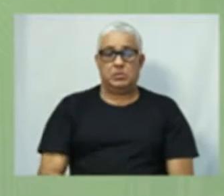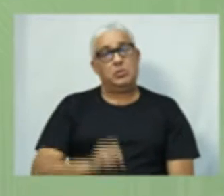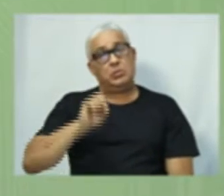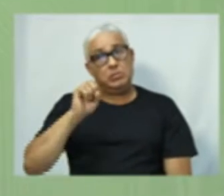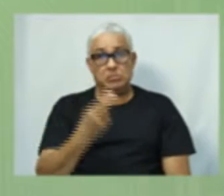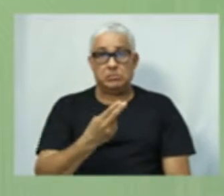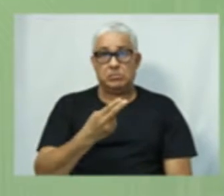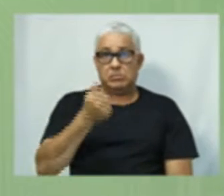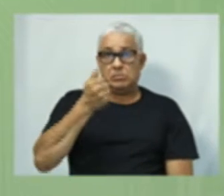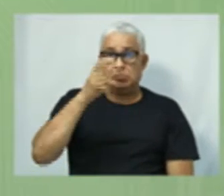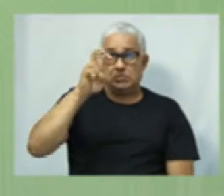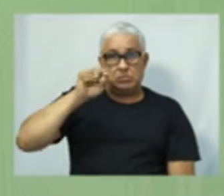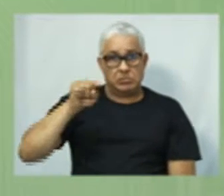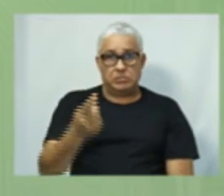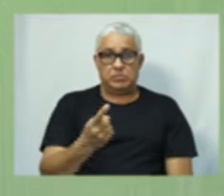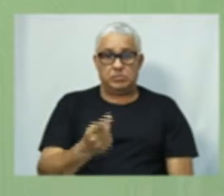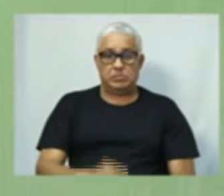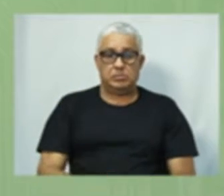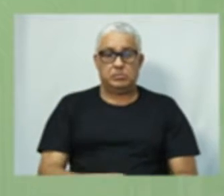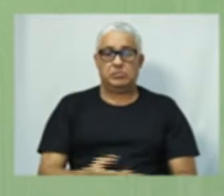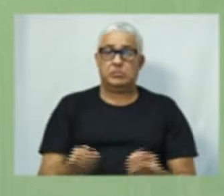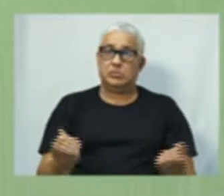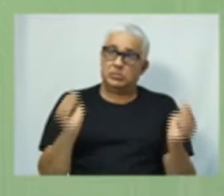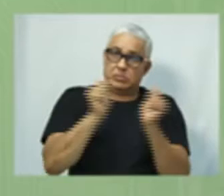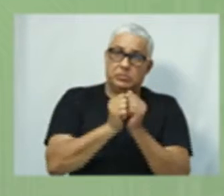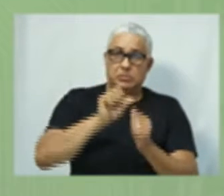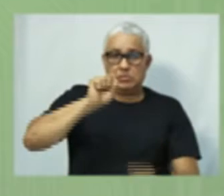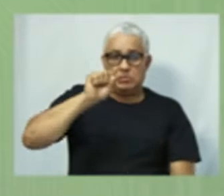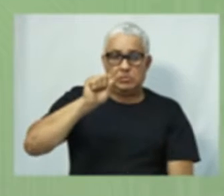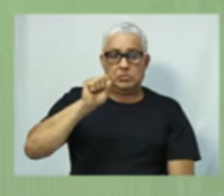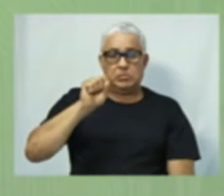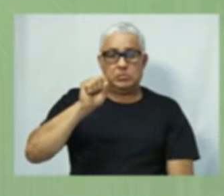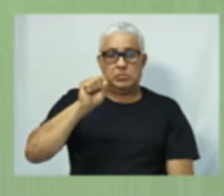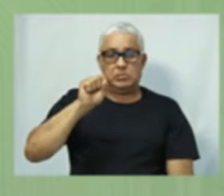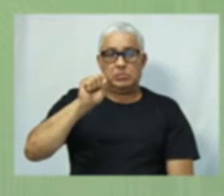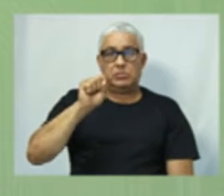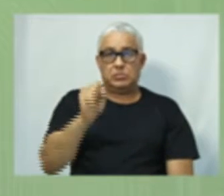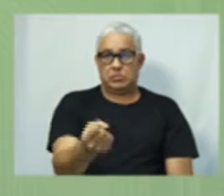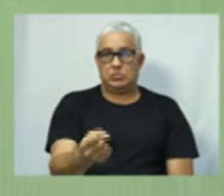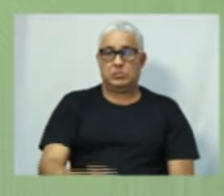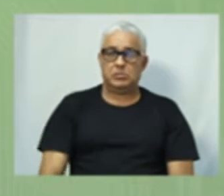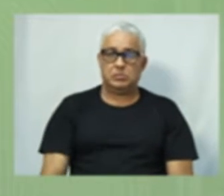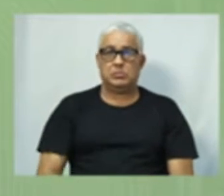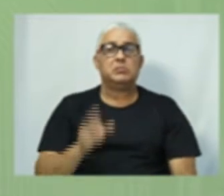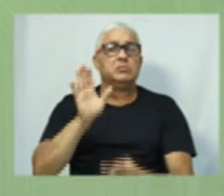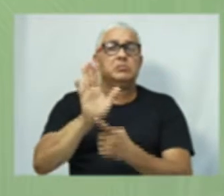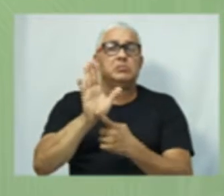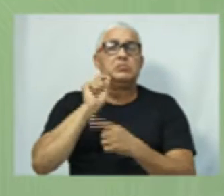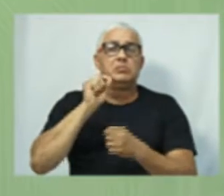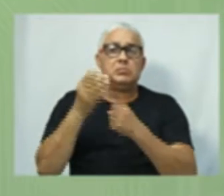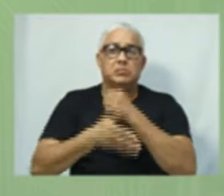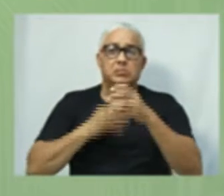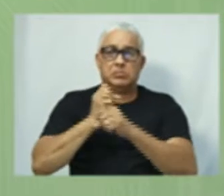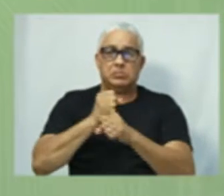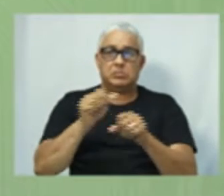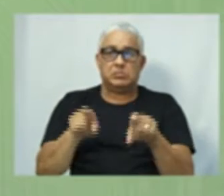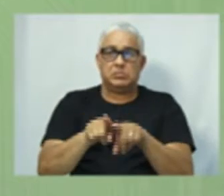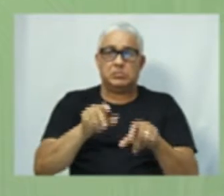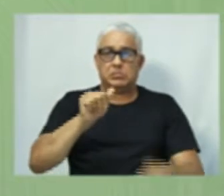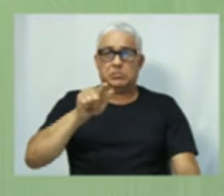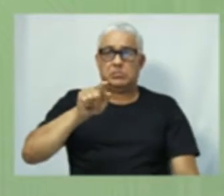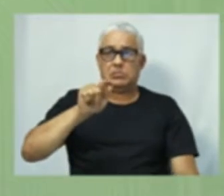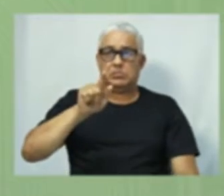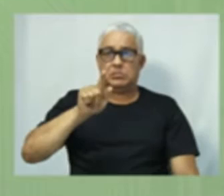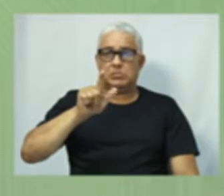em cima dos 8 mil reais, tá? Mais à frente a gente vai ver esse cálculo. Eu só quero mostrar o que é a base de cálculo e a alíquota.